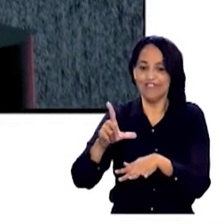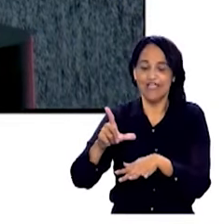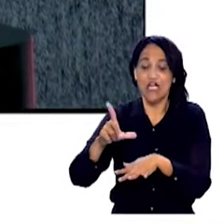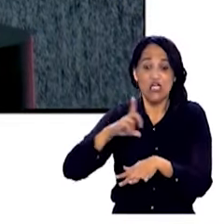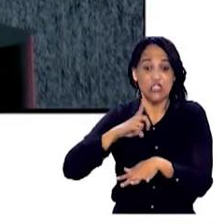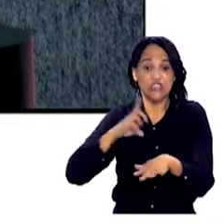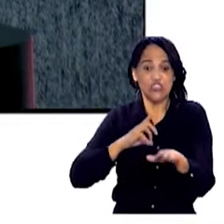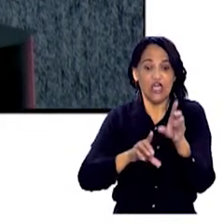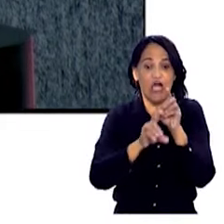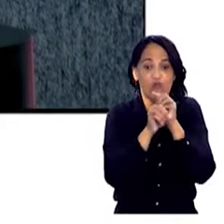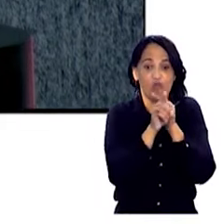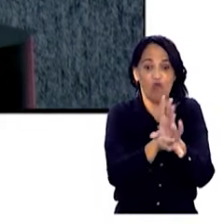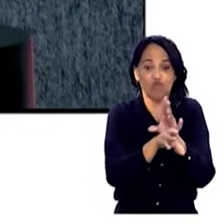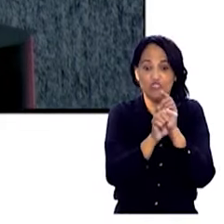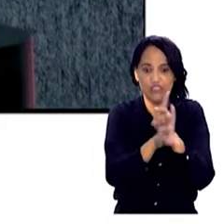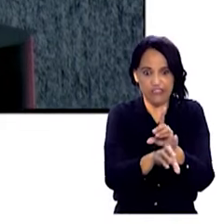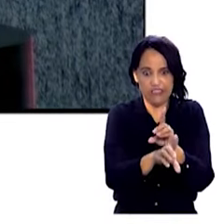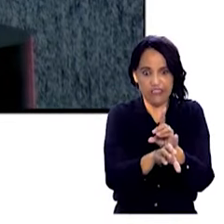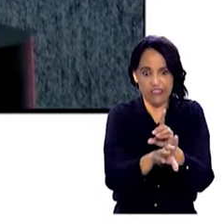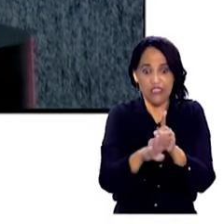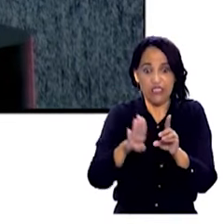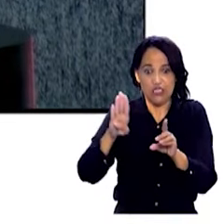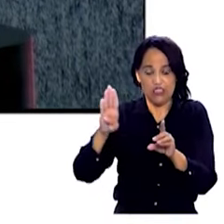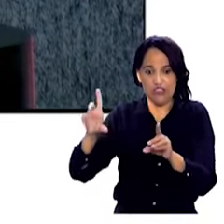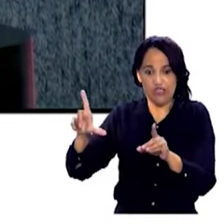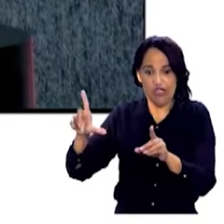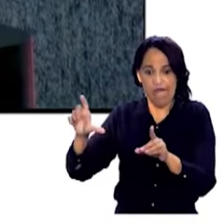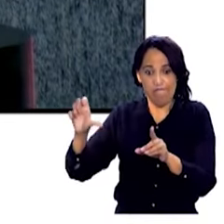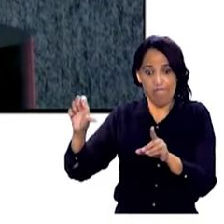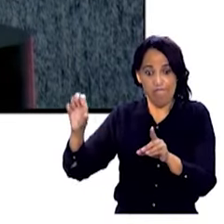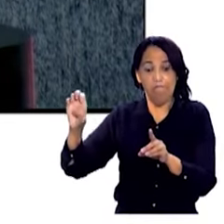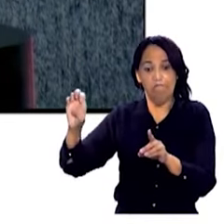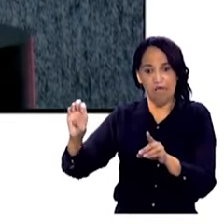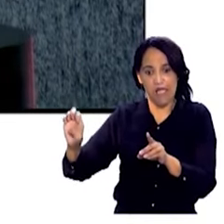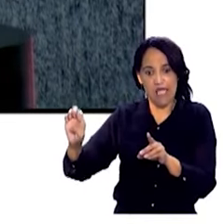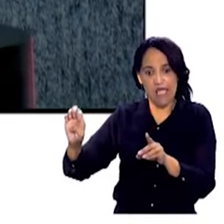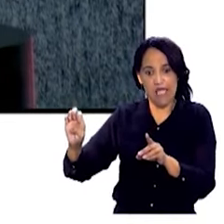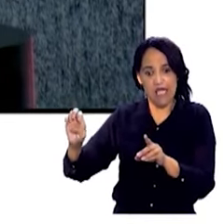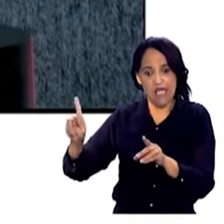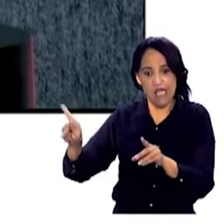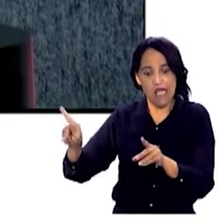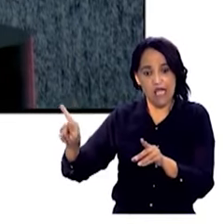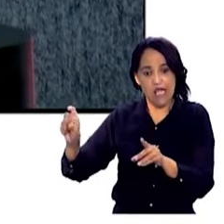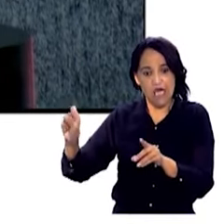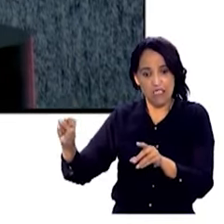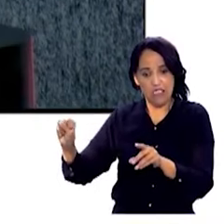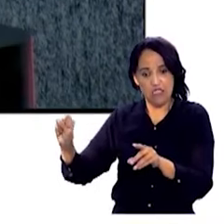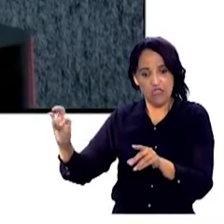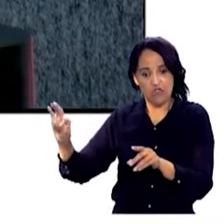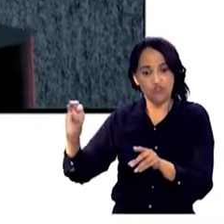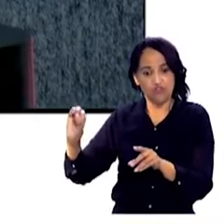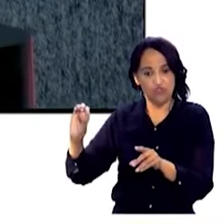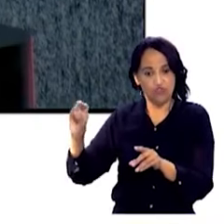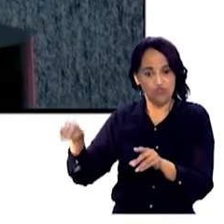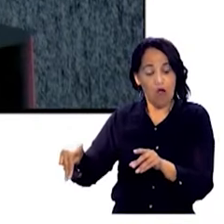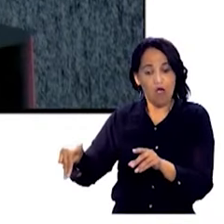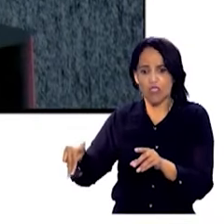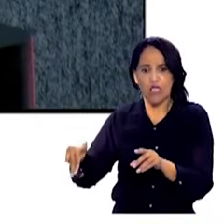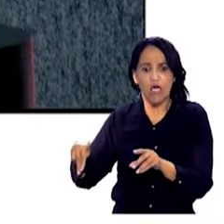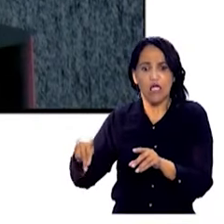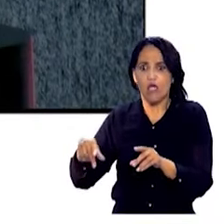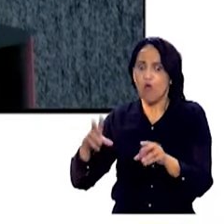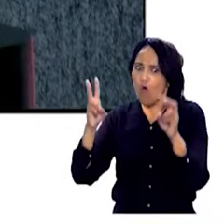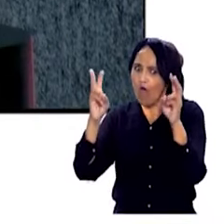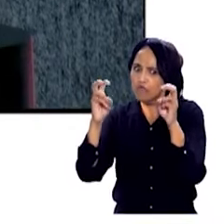blackstone do defeito persuasivo para questões idênticas não tô tratando aqui das questões semelhantes que Professor Cláudio tratou